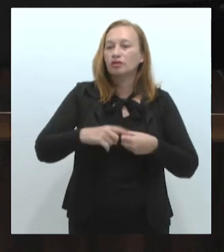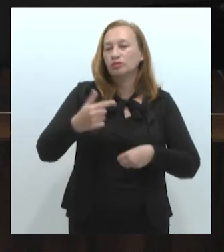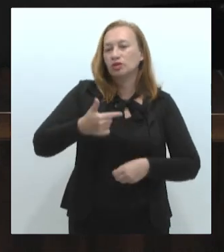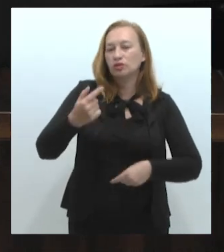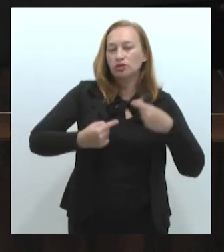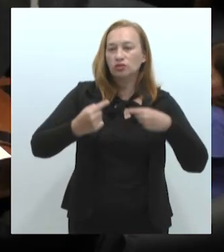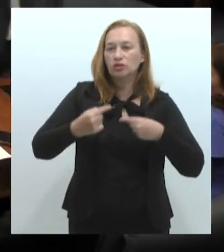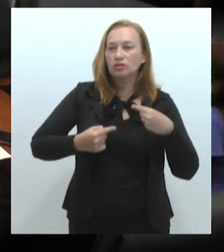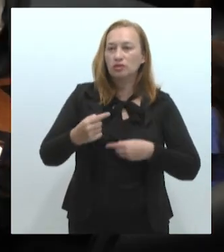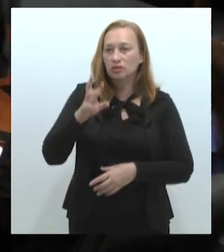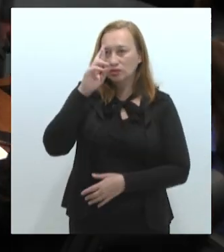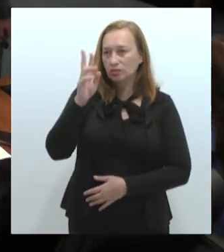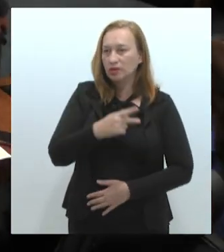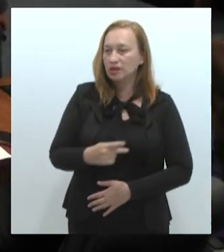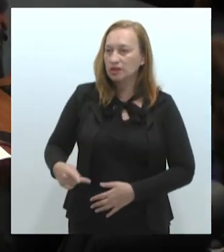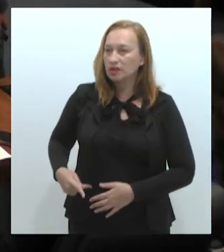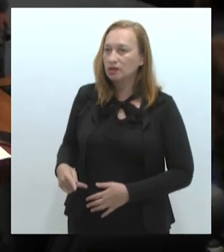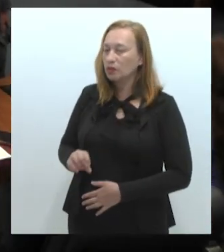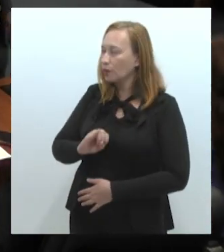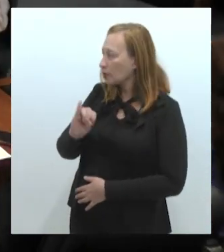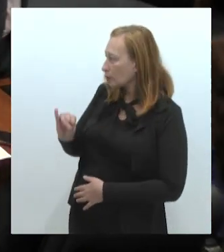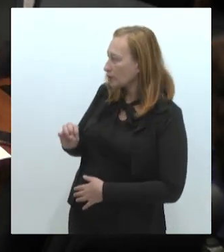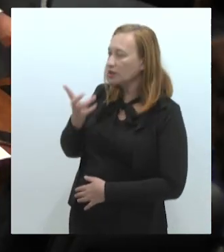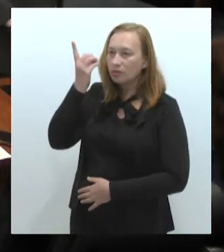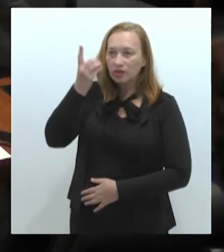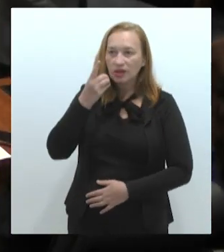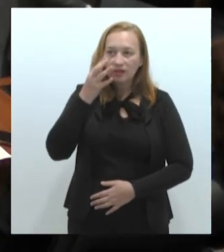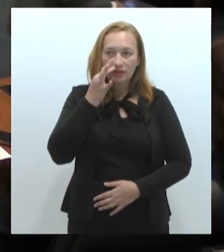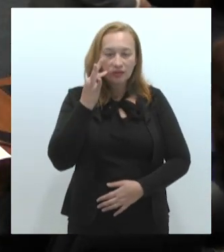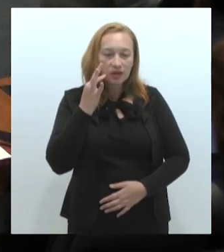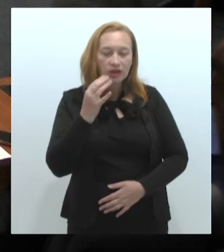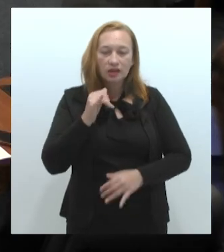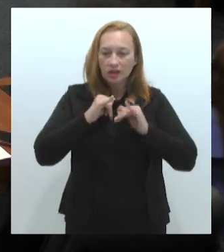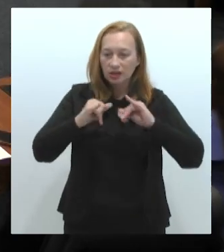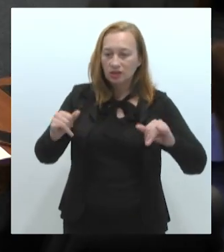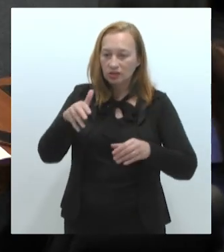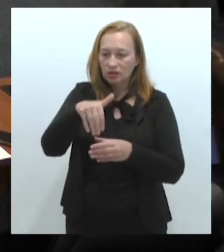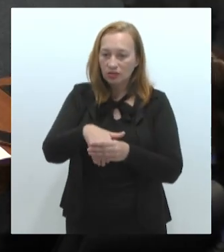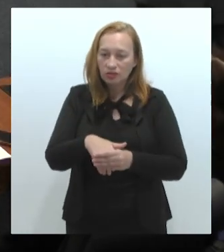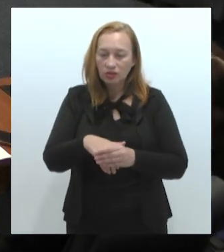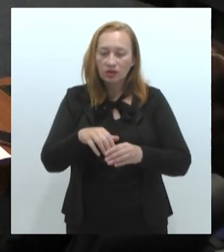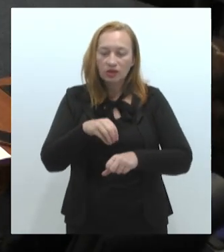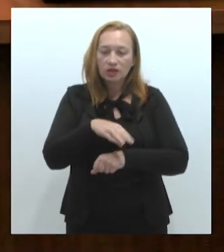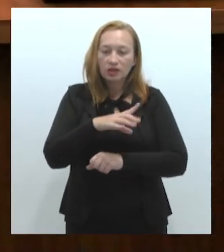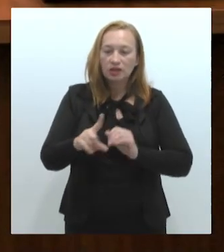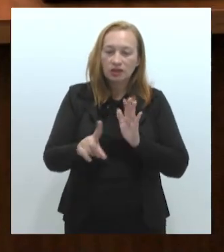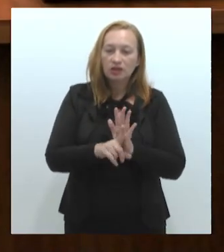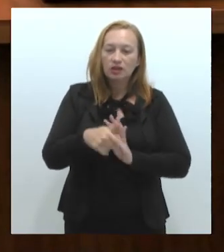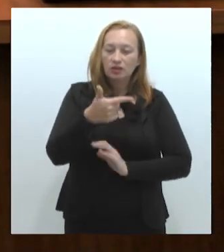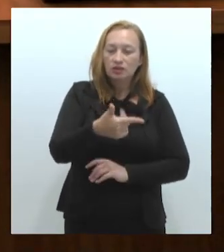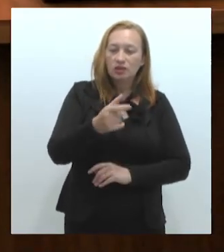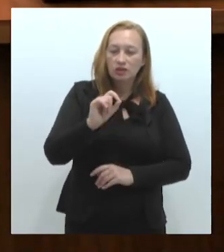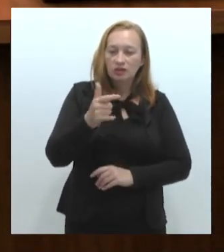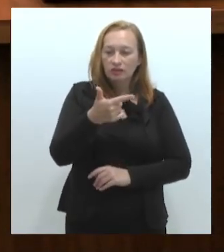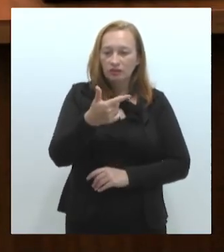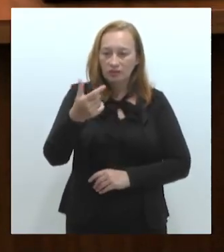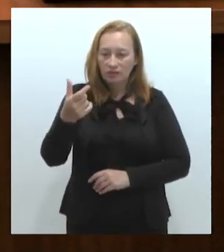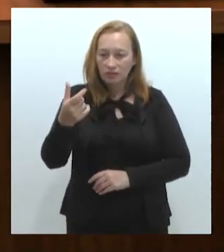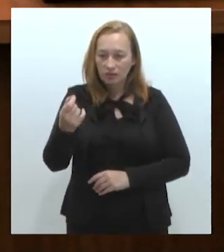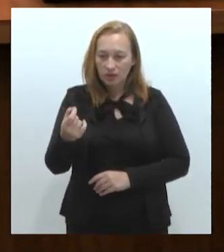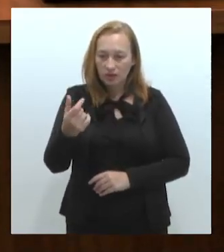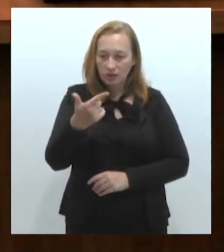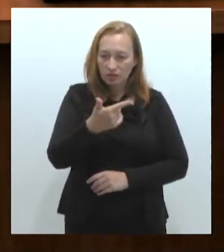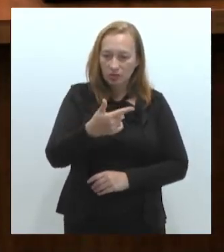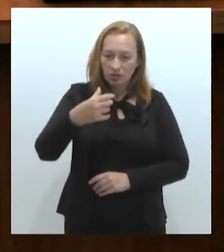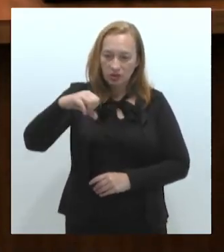discussão. Presidente, só declaração deputado de voto. Flávio Serafim. Declaração de voto na indicação legislativa 220/2019.